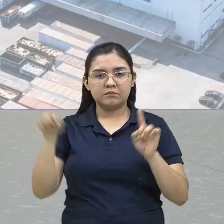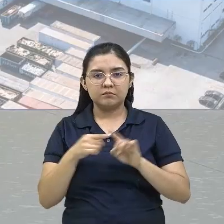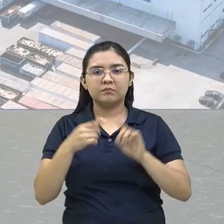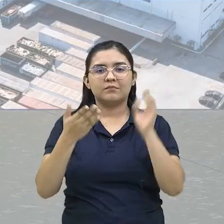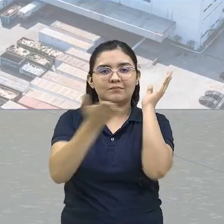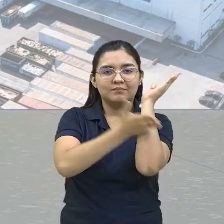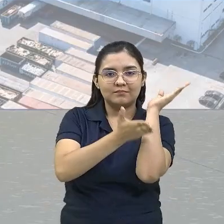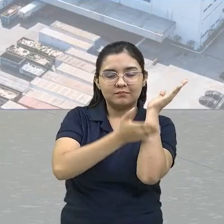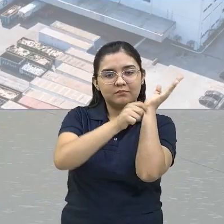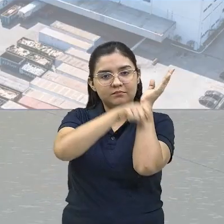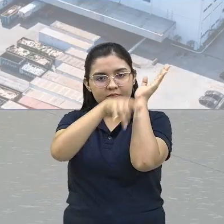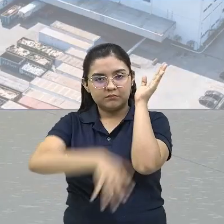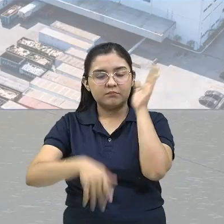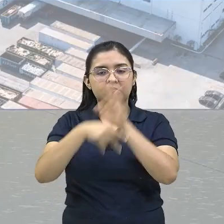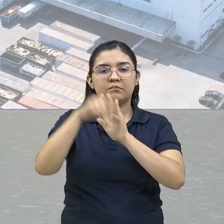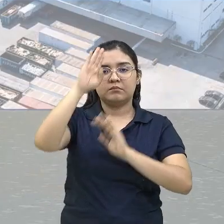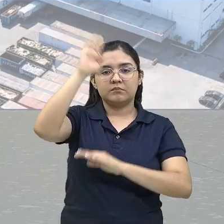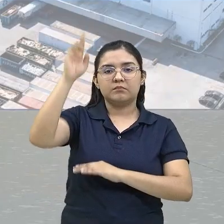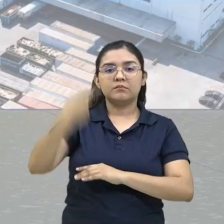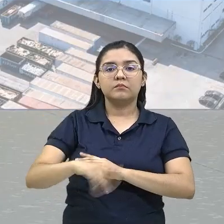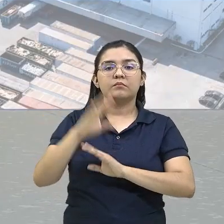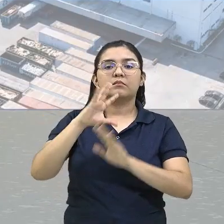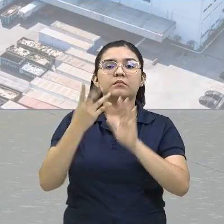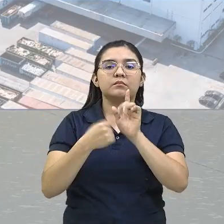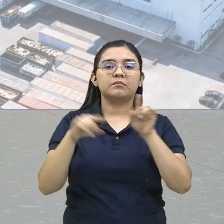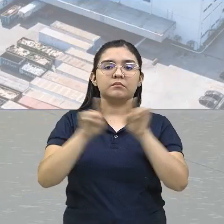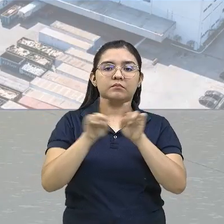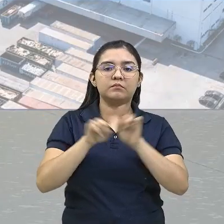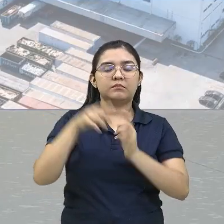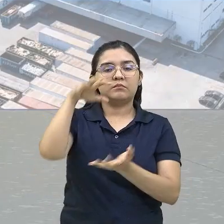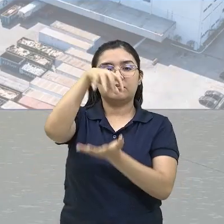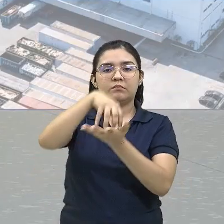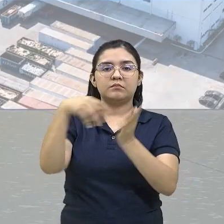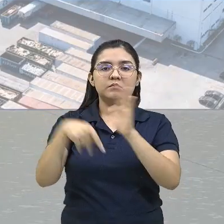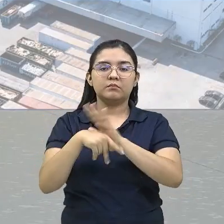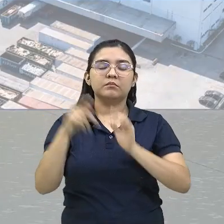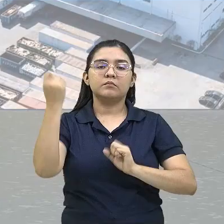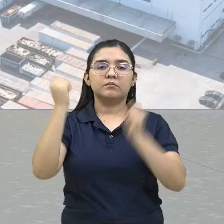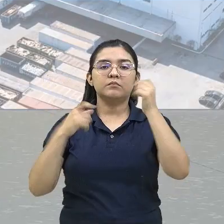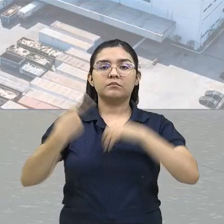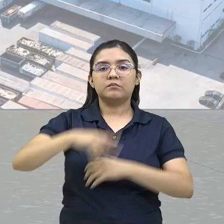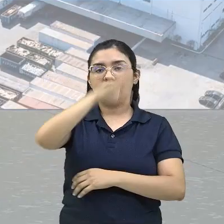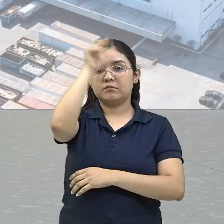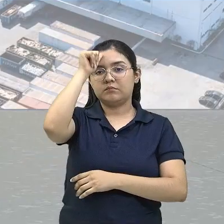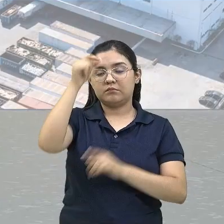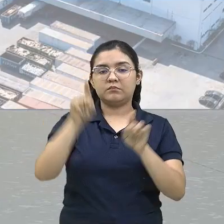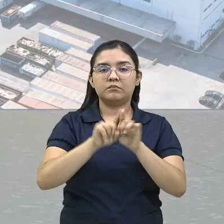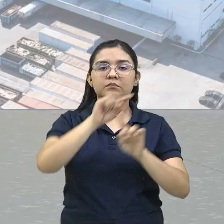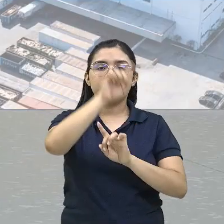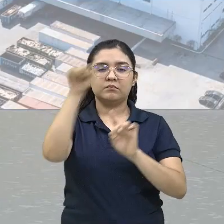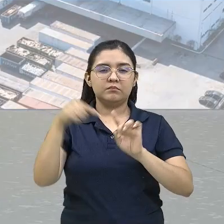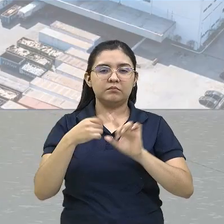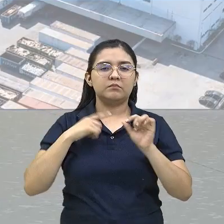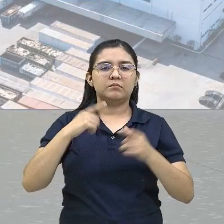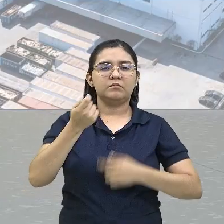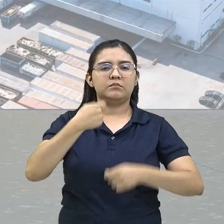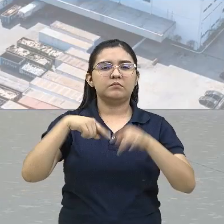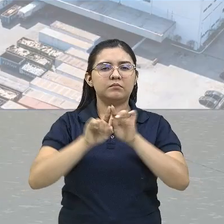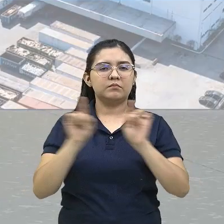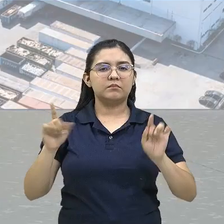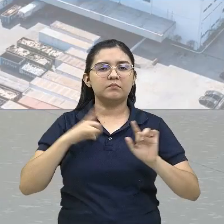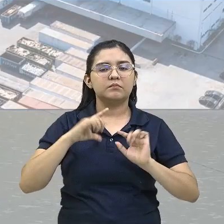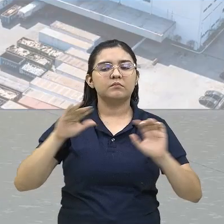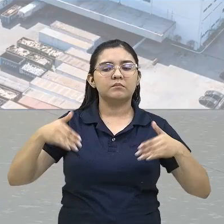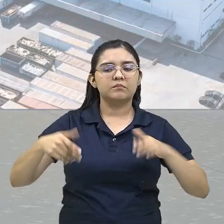já principalmente na região amazônica, e também nós temos a Zona Franca de Manaus, que são alguns desses ciclos econômicos. Mas se nós vamos falar sobre